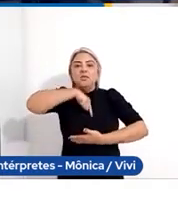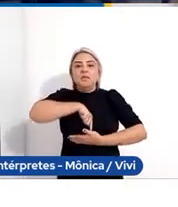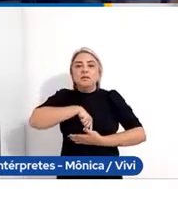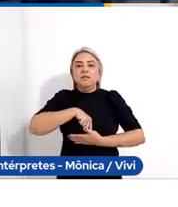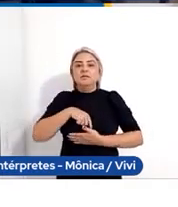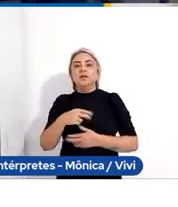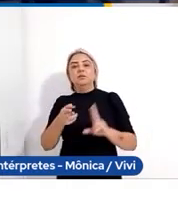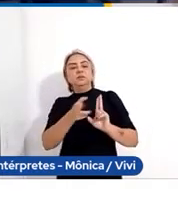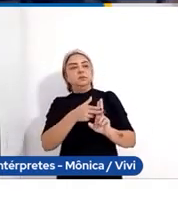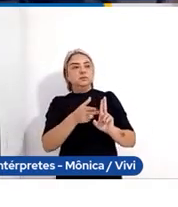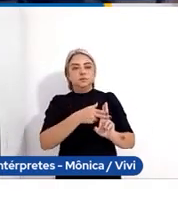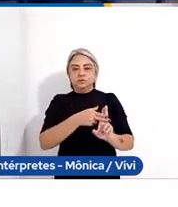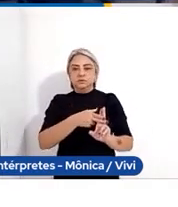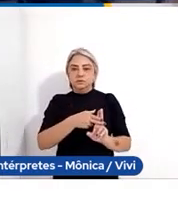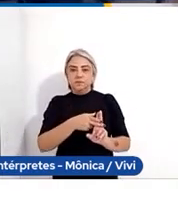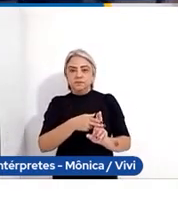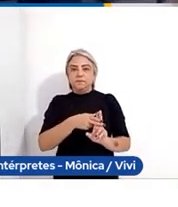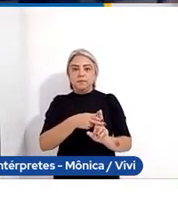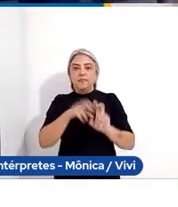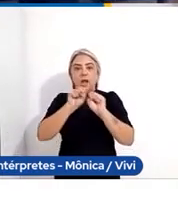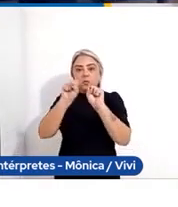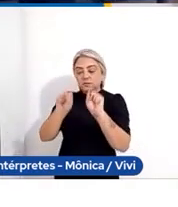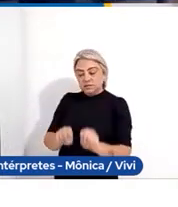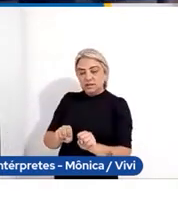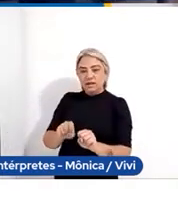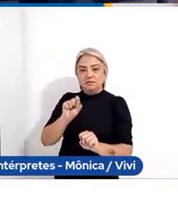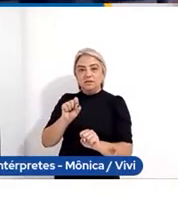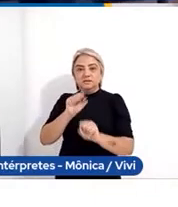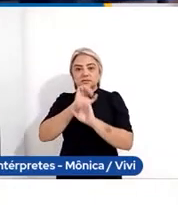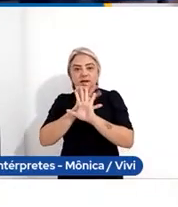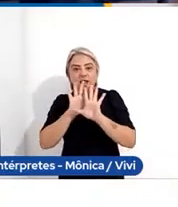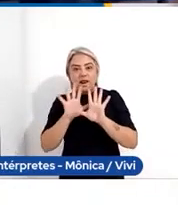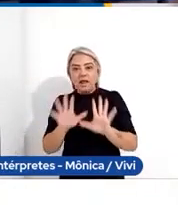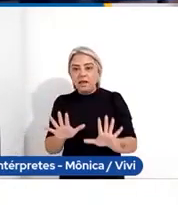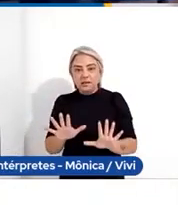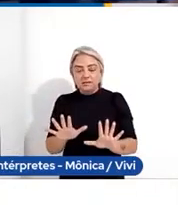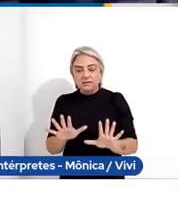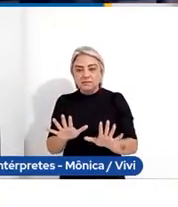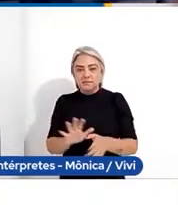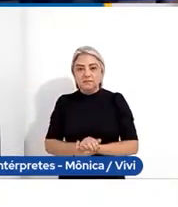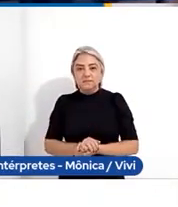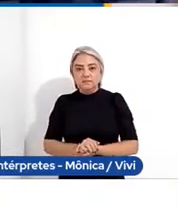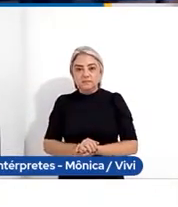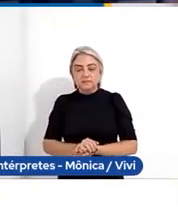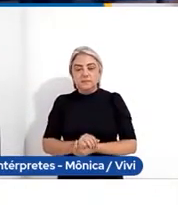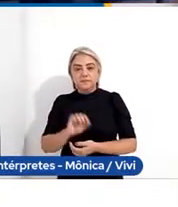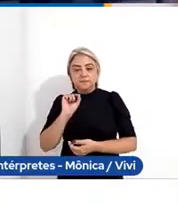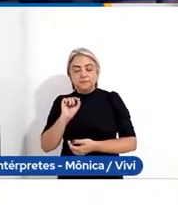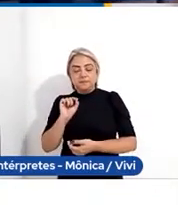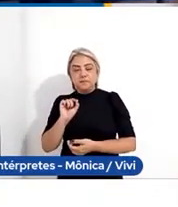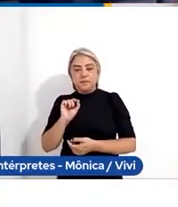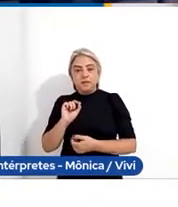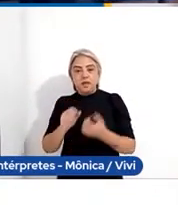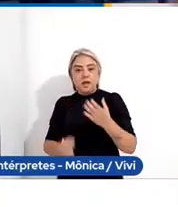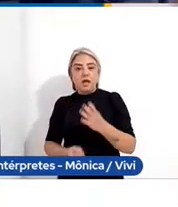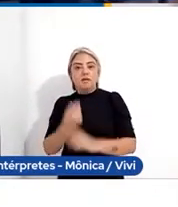Saúde não é um sistema à toa, né? Isso fica muito evidente que acontece por